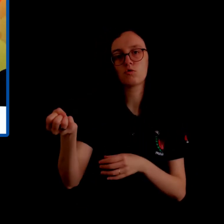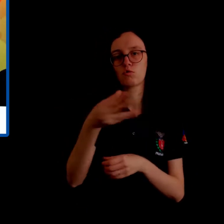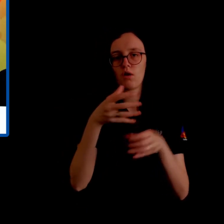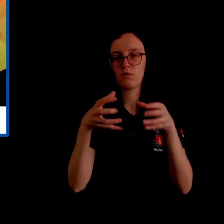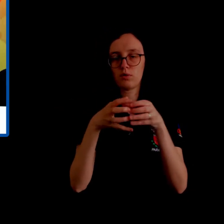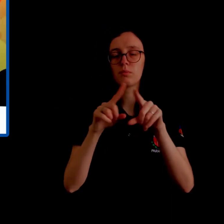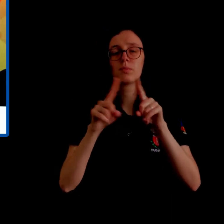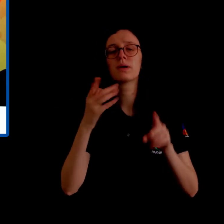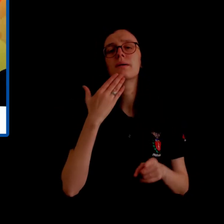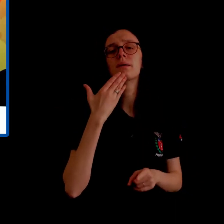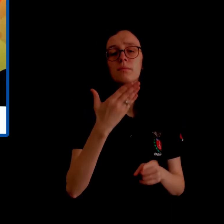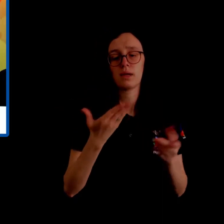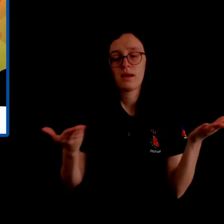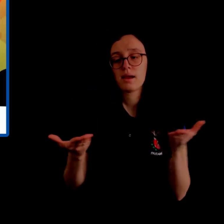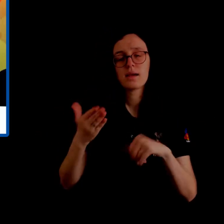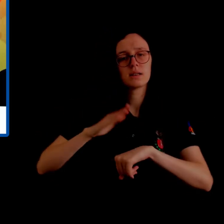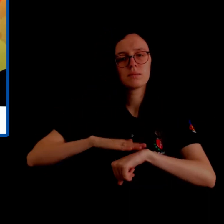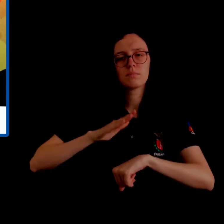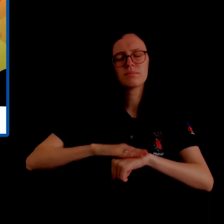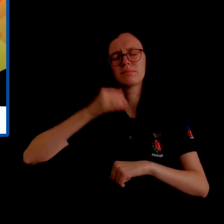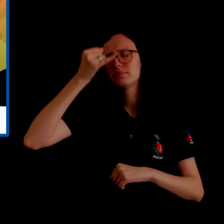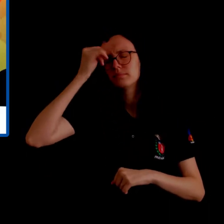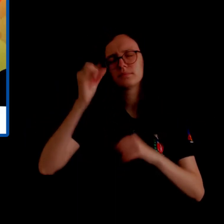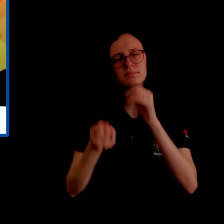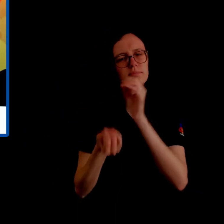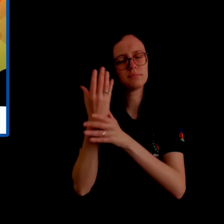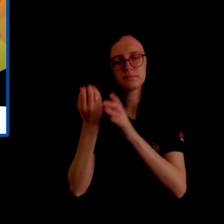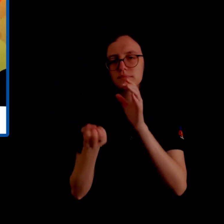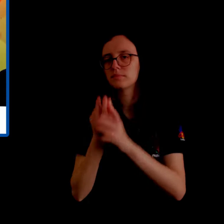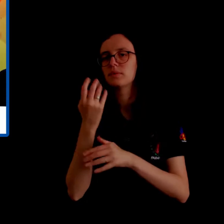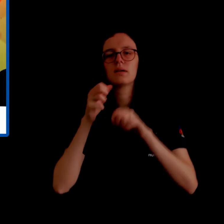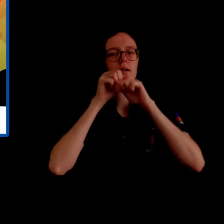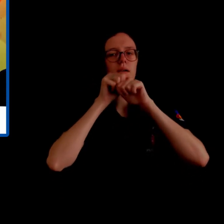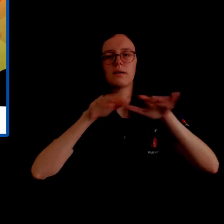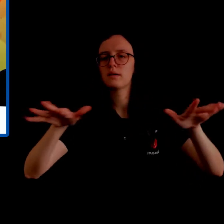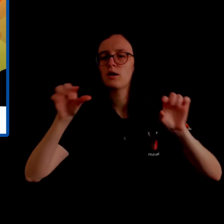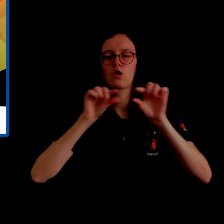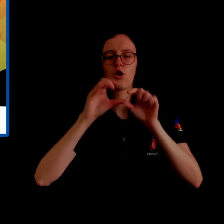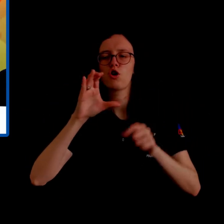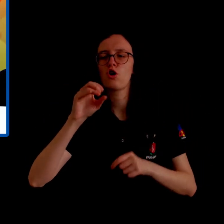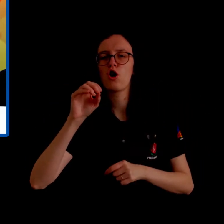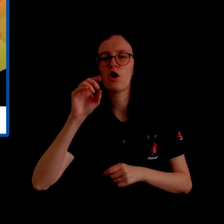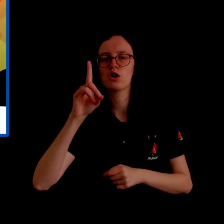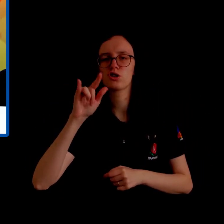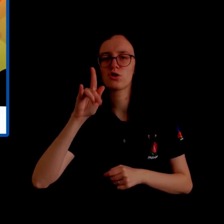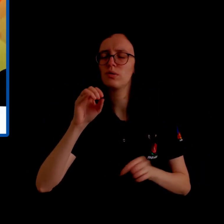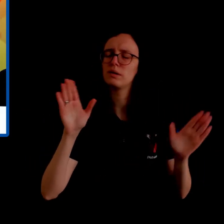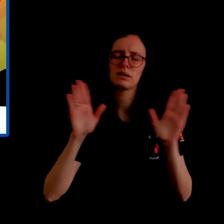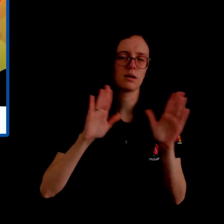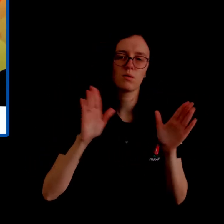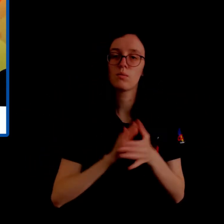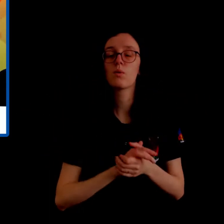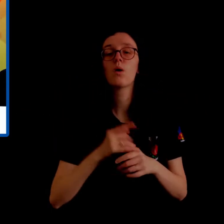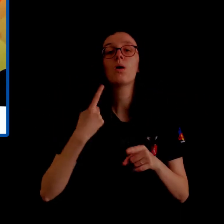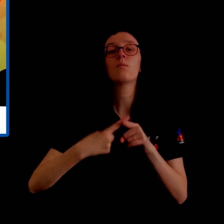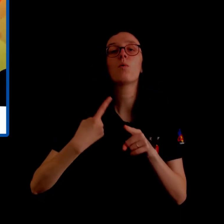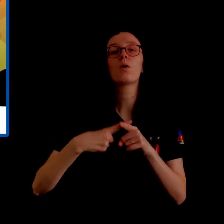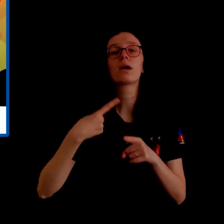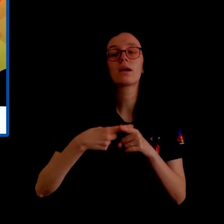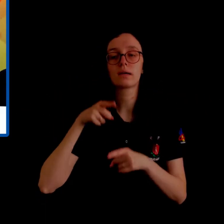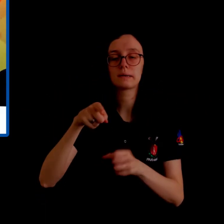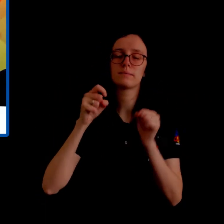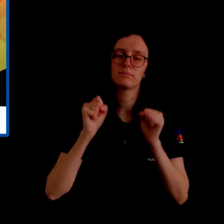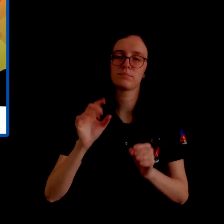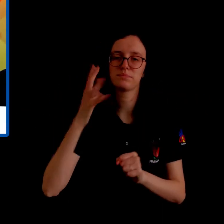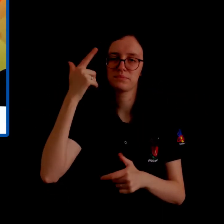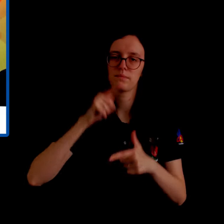só está pedindo para que nesse momento não criem turmas, não espalhem códigos, não façam nada disso, porque isso pode